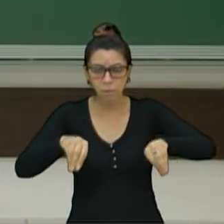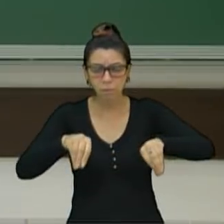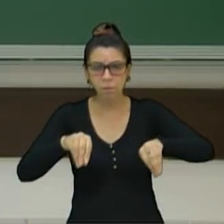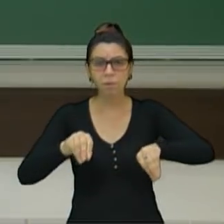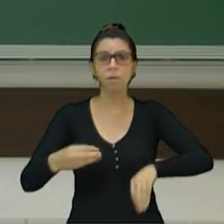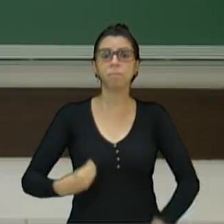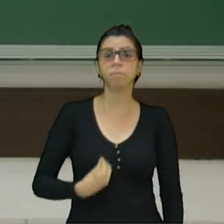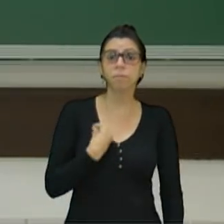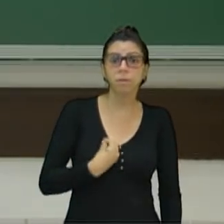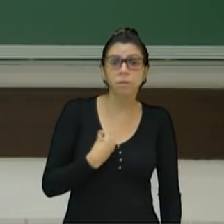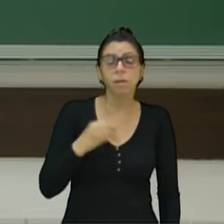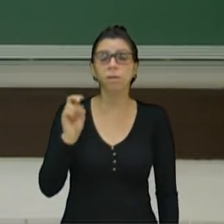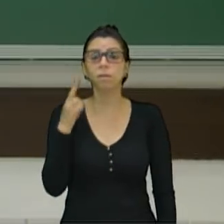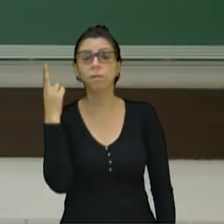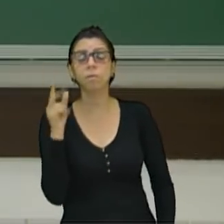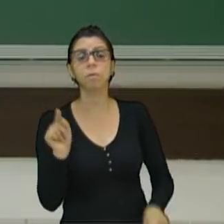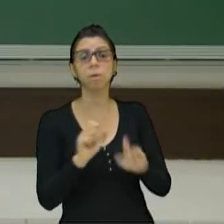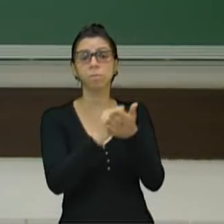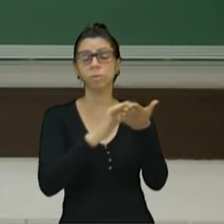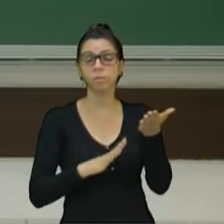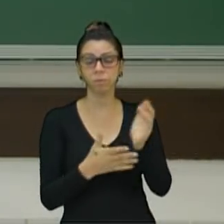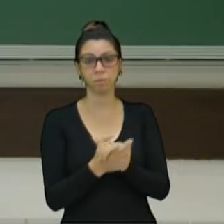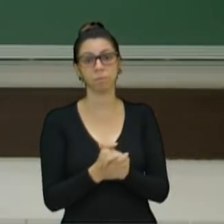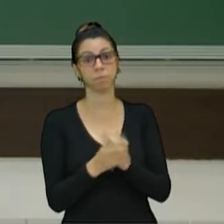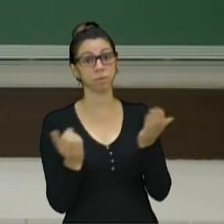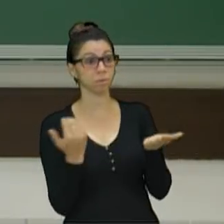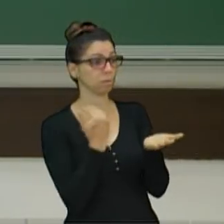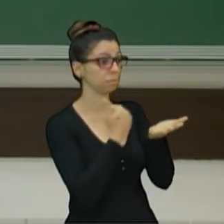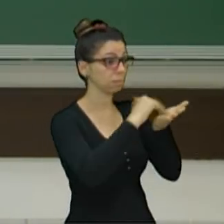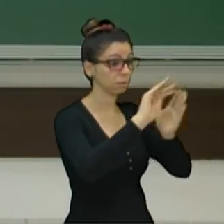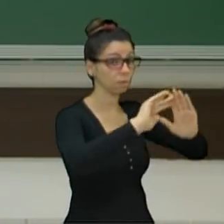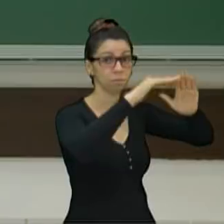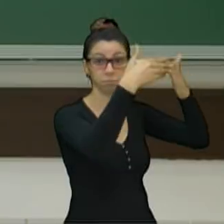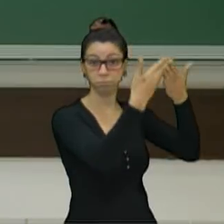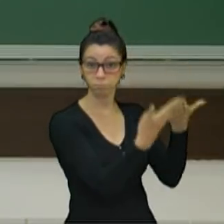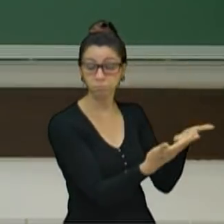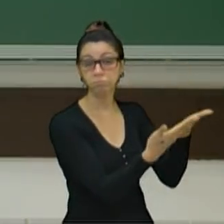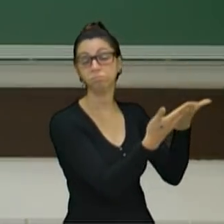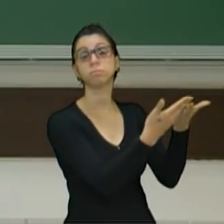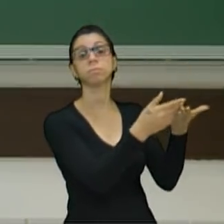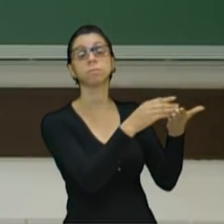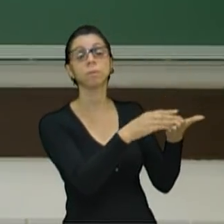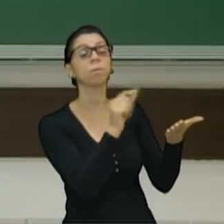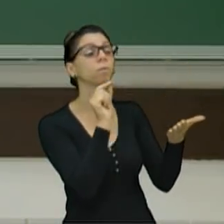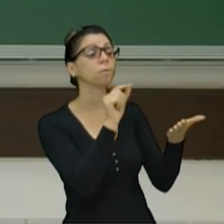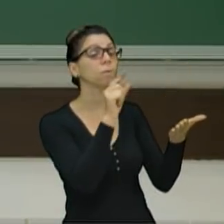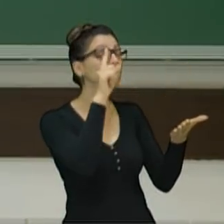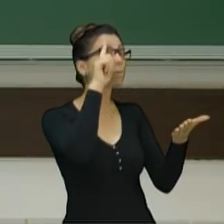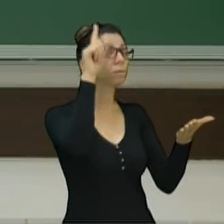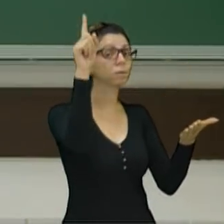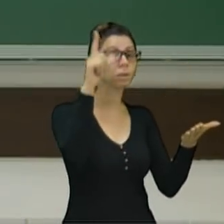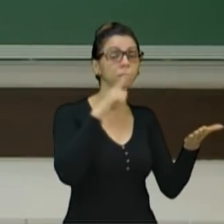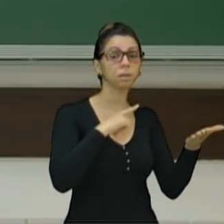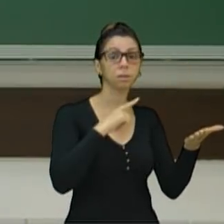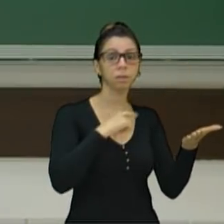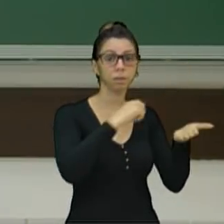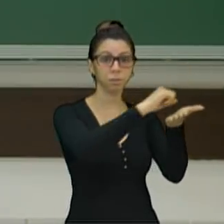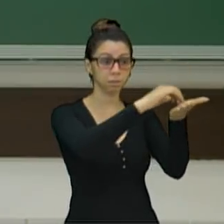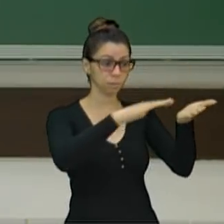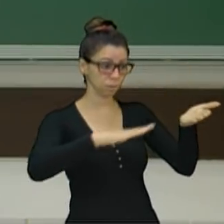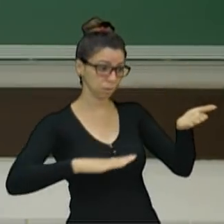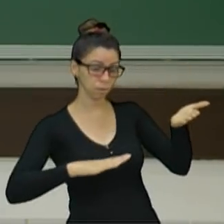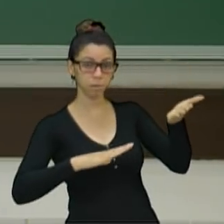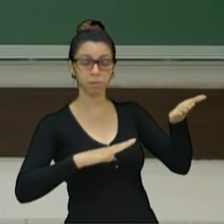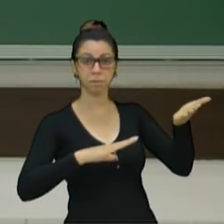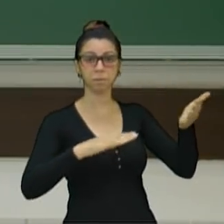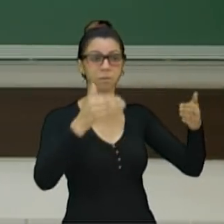Entre em contato com a sua escola. Veja que dia que eles entregam o kit. O kit de ciências tem o quê? A apresentação,